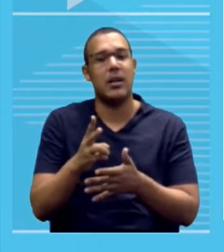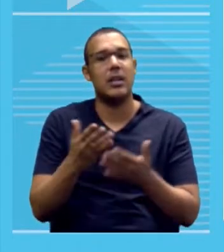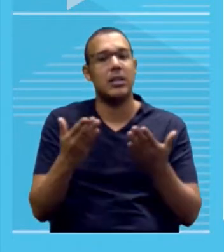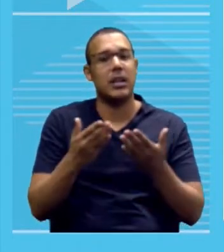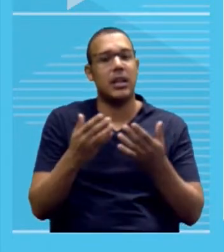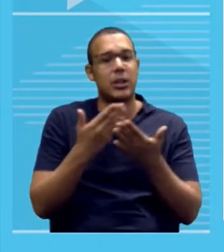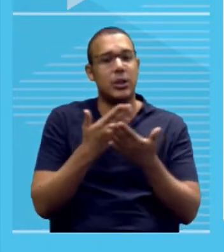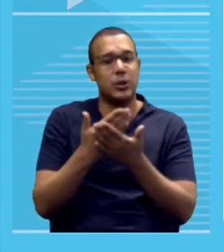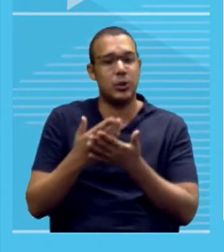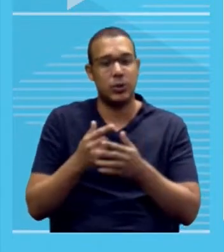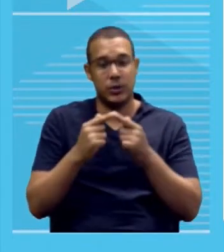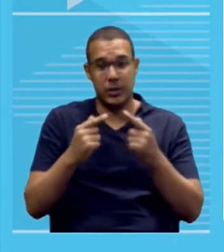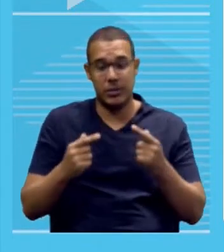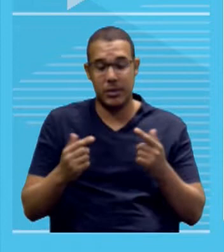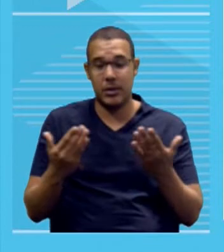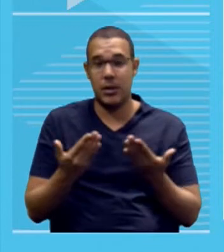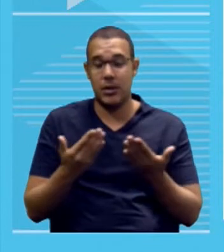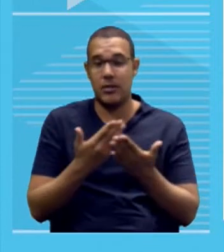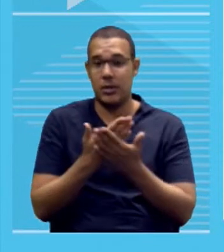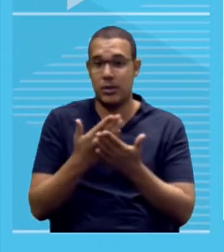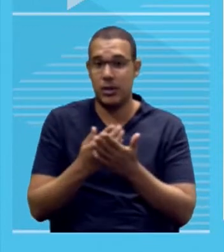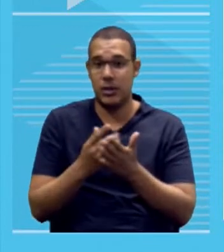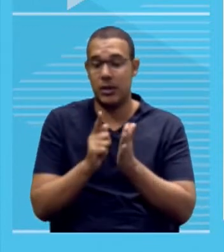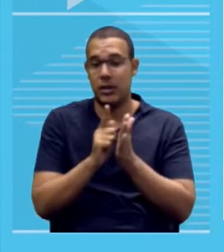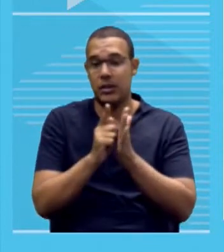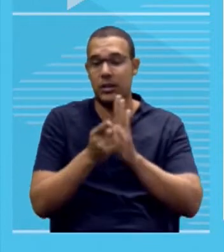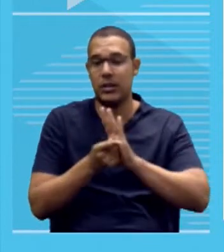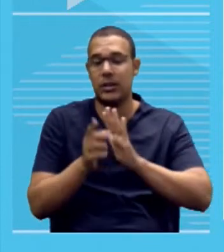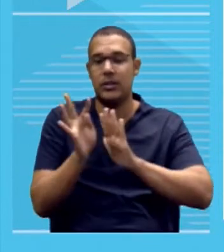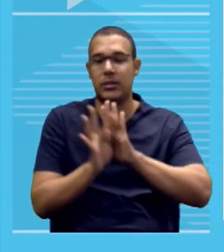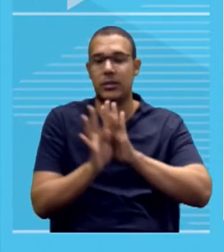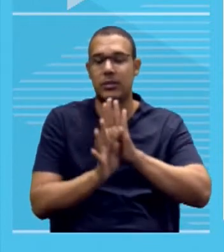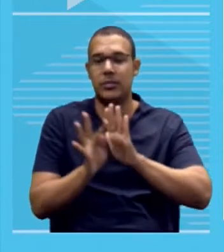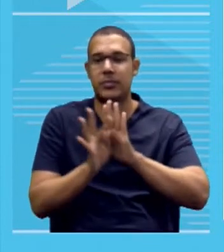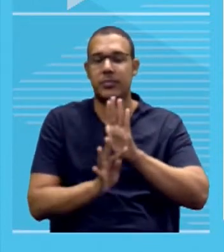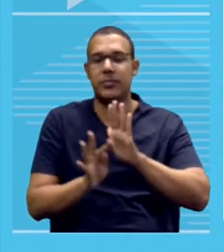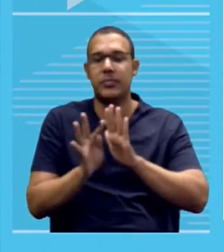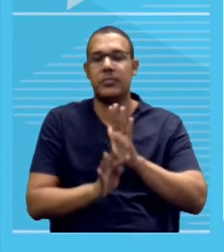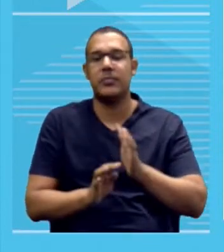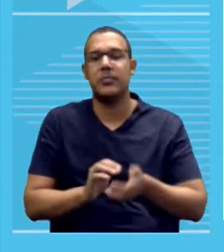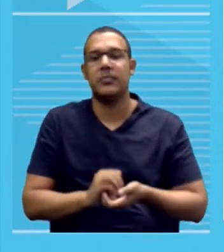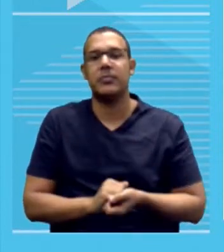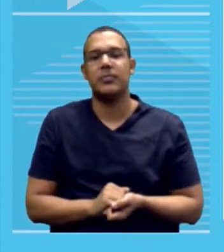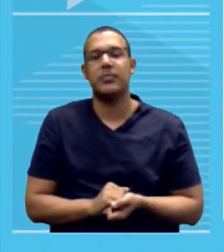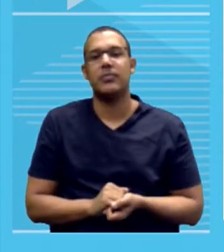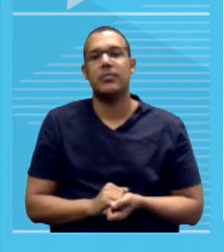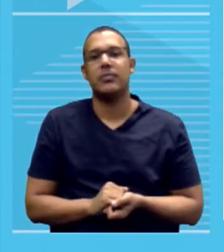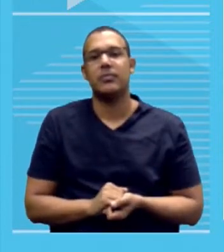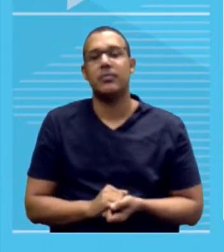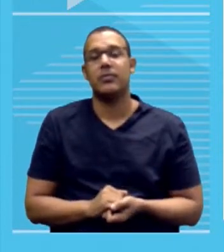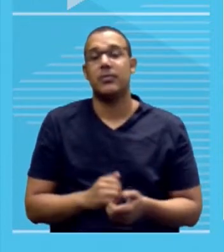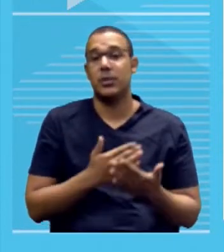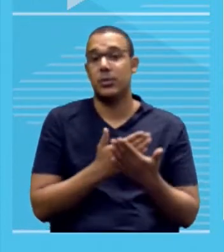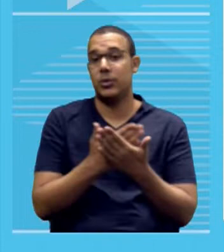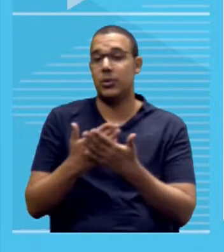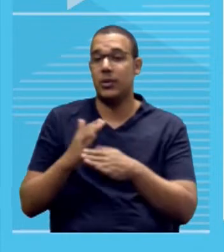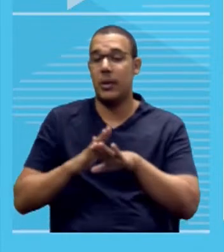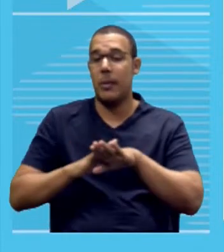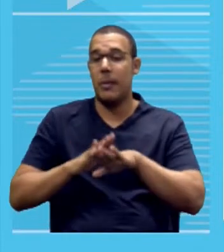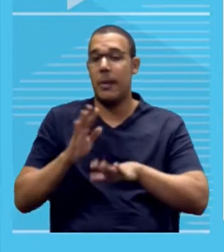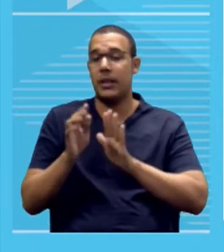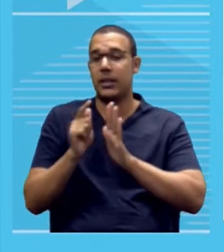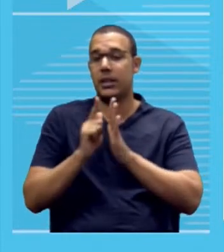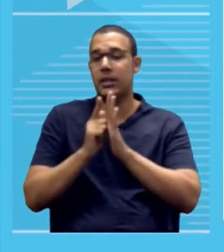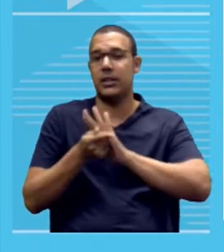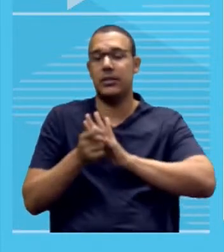para o estudo de gêneros textuais né gente estudo de gênero Vamos estudar um pouco mais sobre gêneros